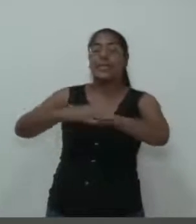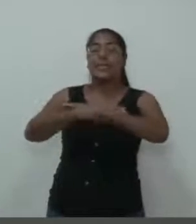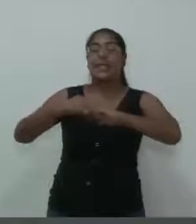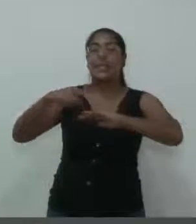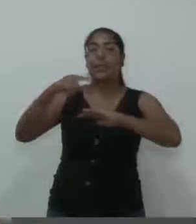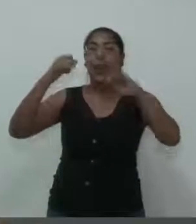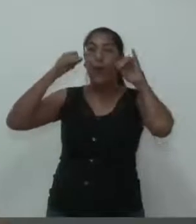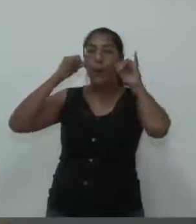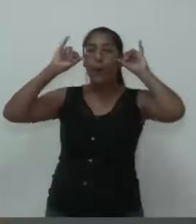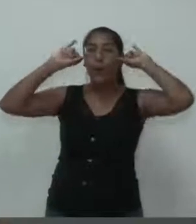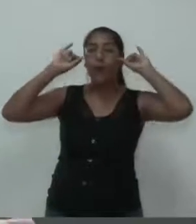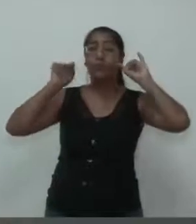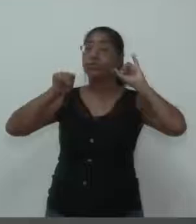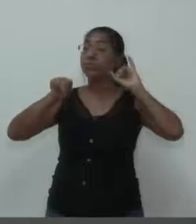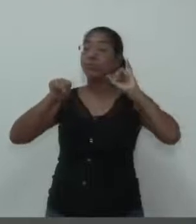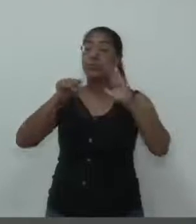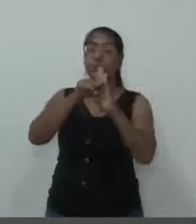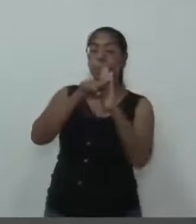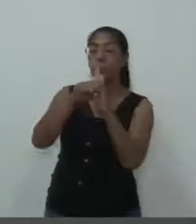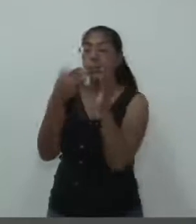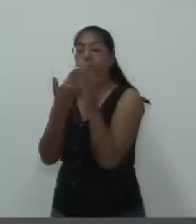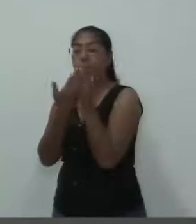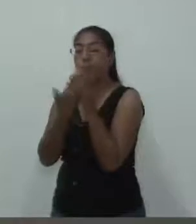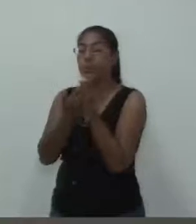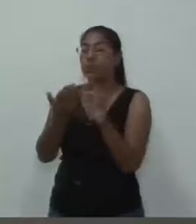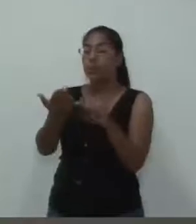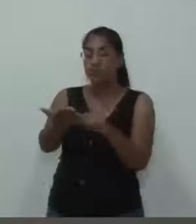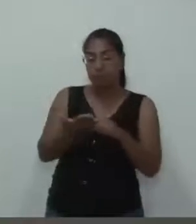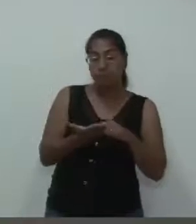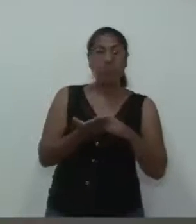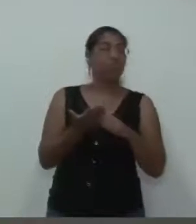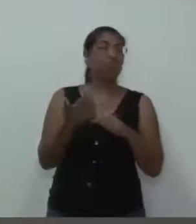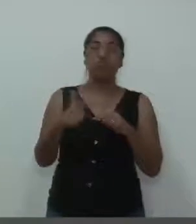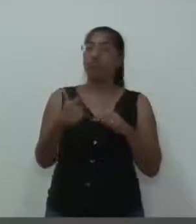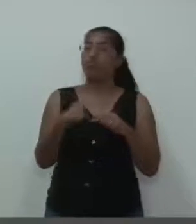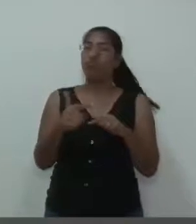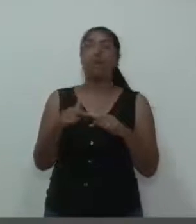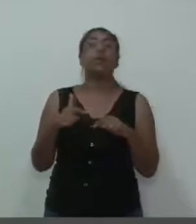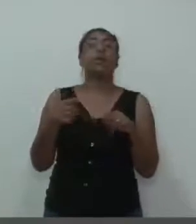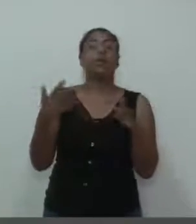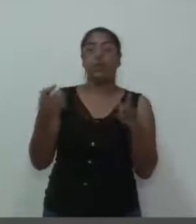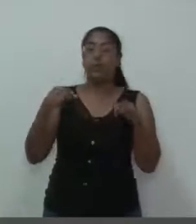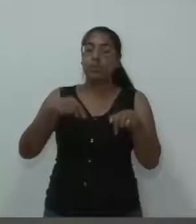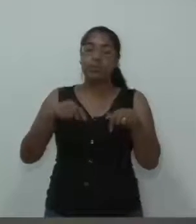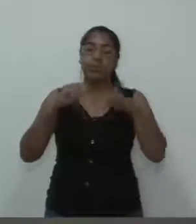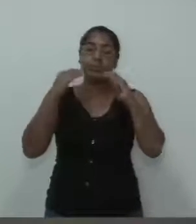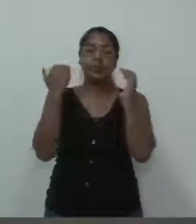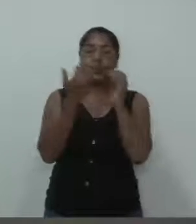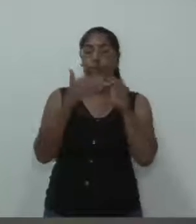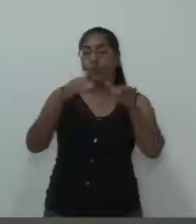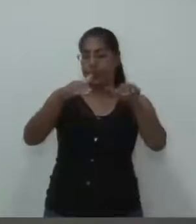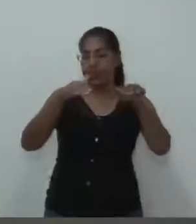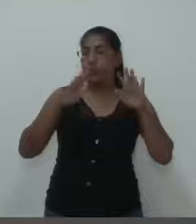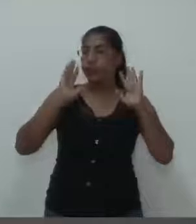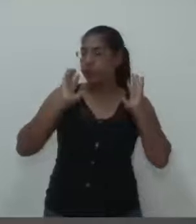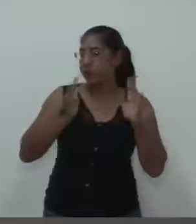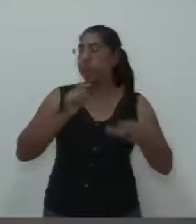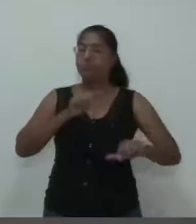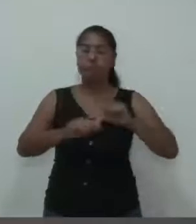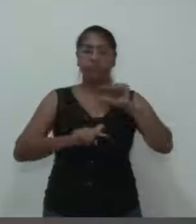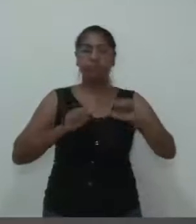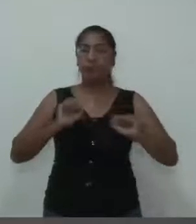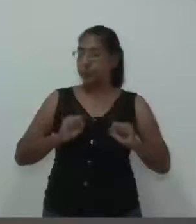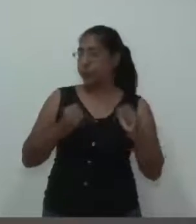estudo de mobilidade. Então, eu acho que ainda é tempo, essa casa vai fazer o papel dela, eu já solicitei hoje, já comecei a